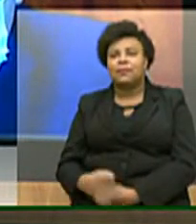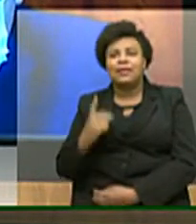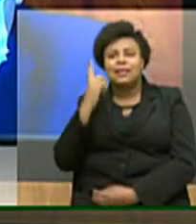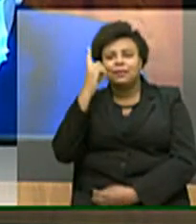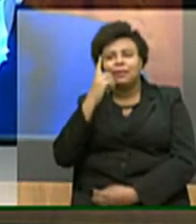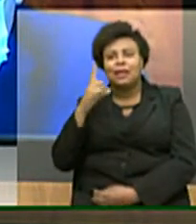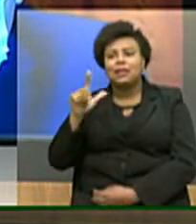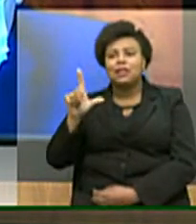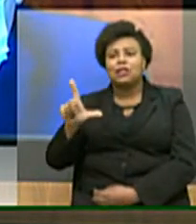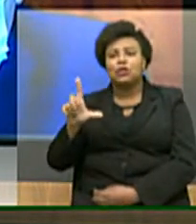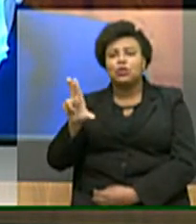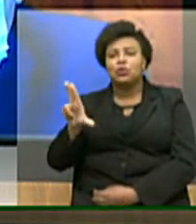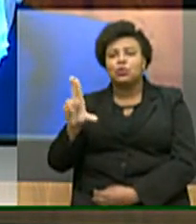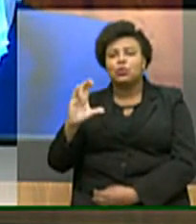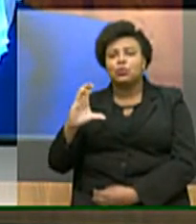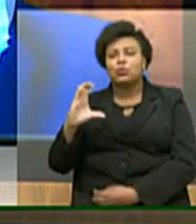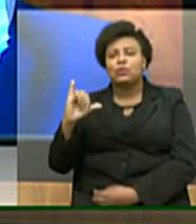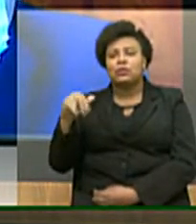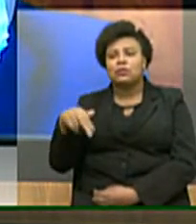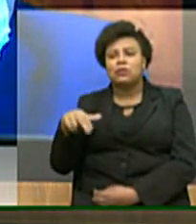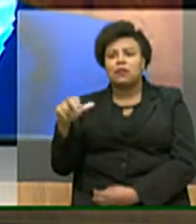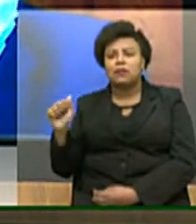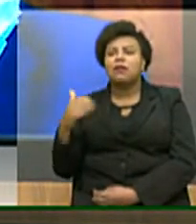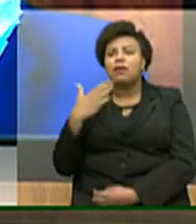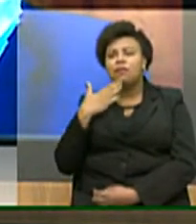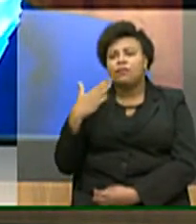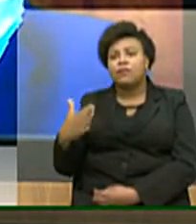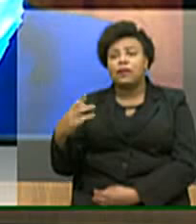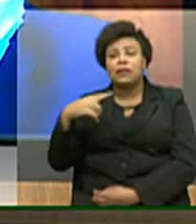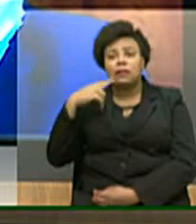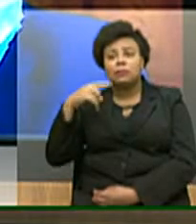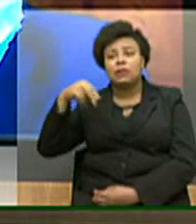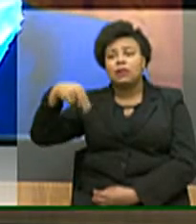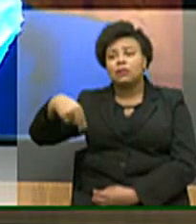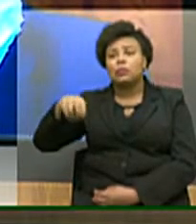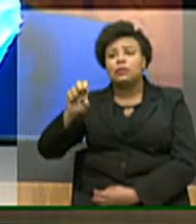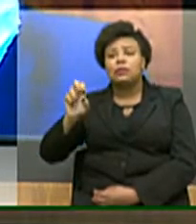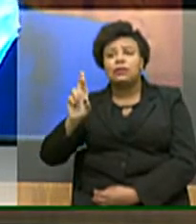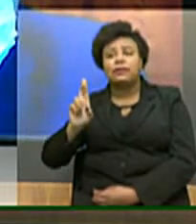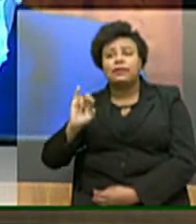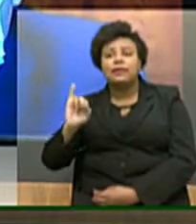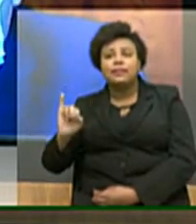Deputada Luciana Genro. Favorável. Deputado Neril Carteiro.